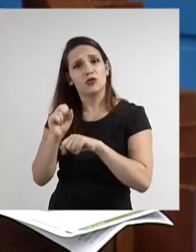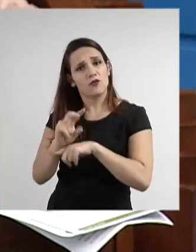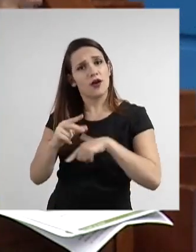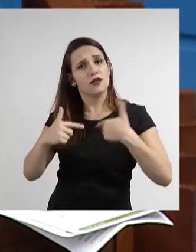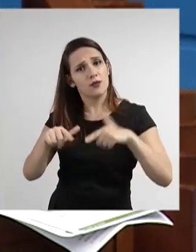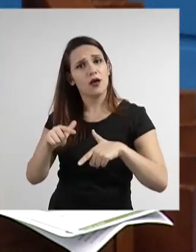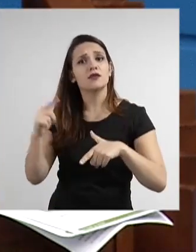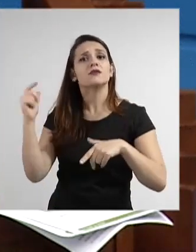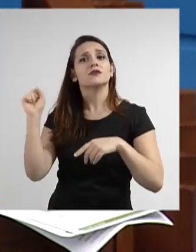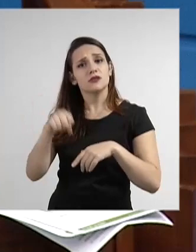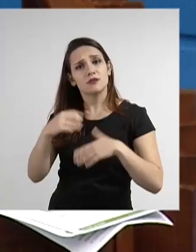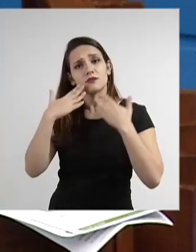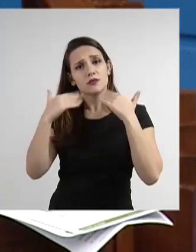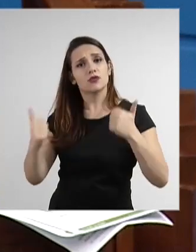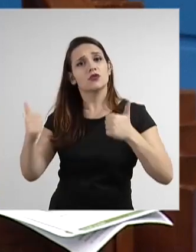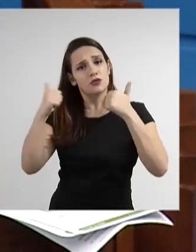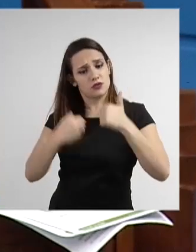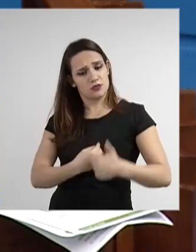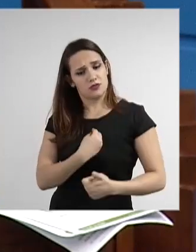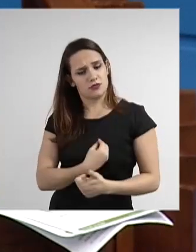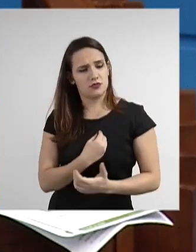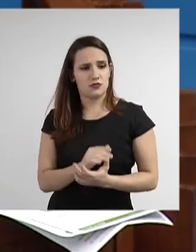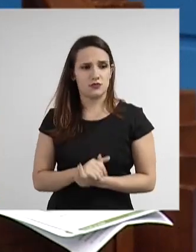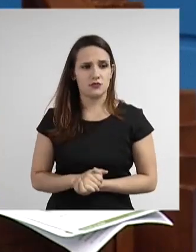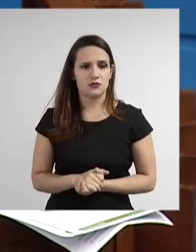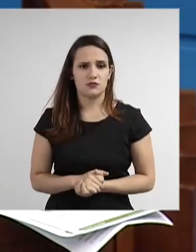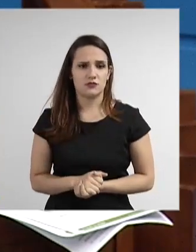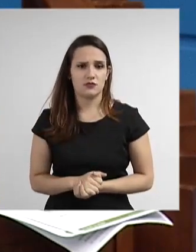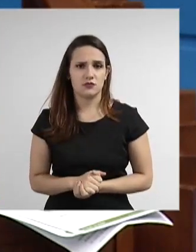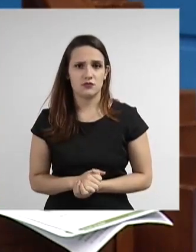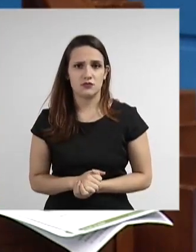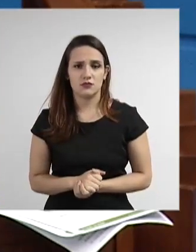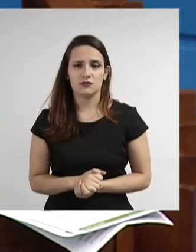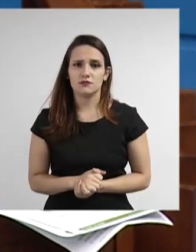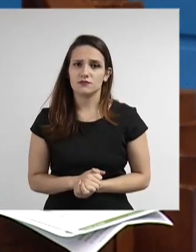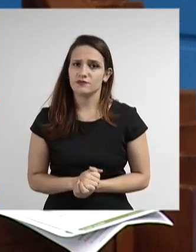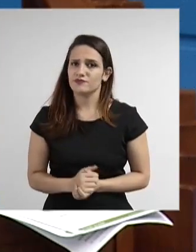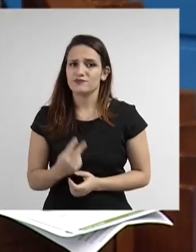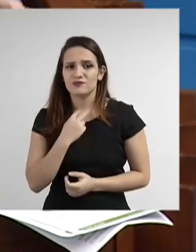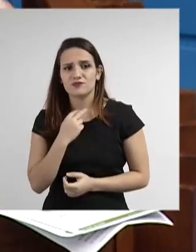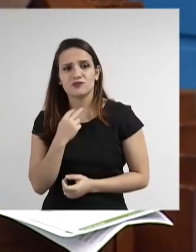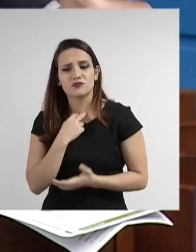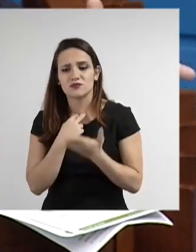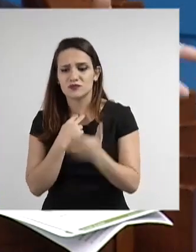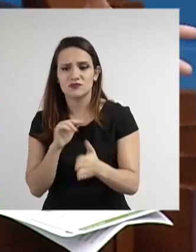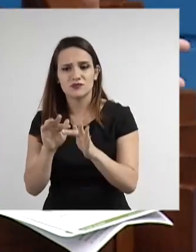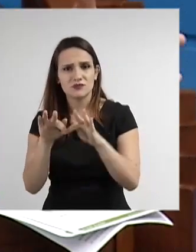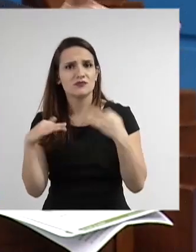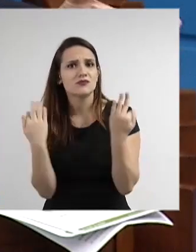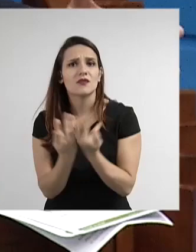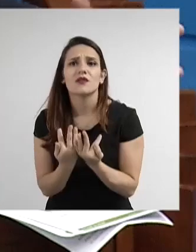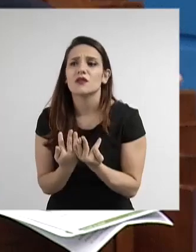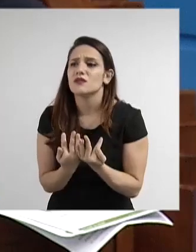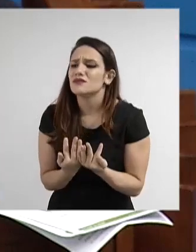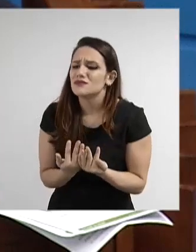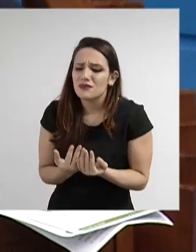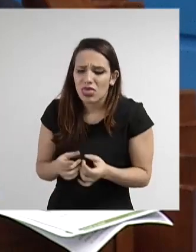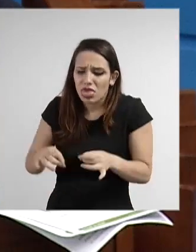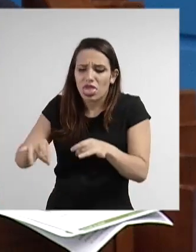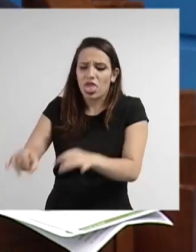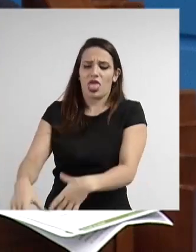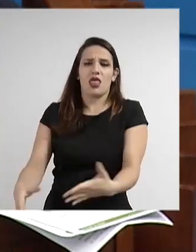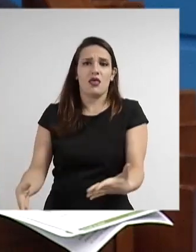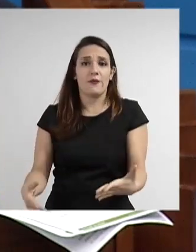uma melhoria na condição de vida e não deixar aquela família na penúria, né?